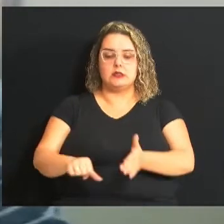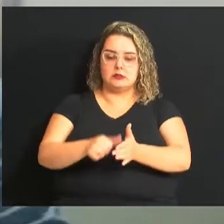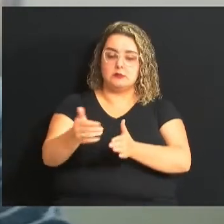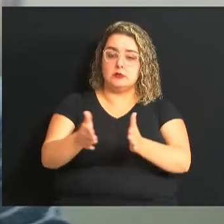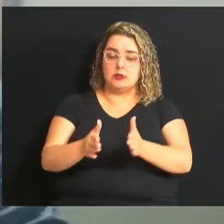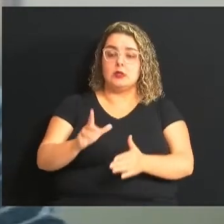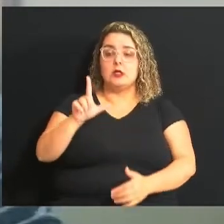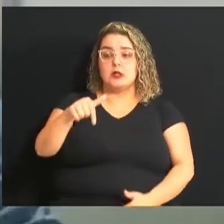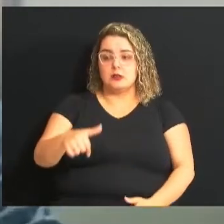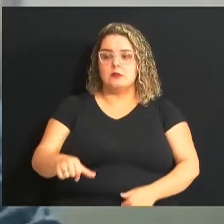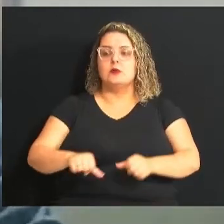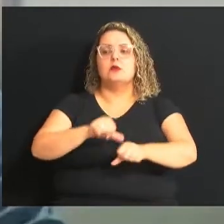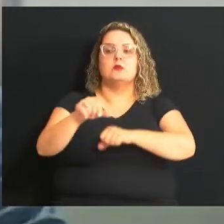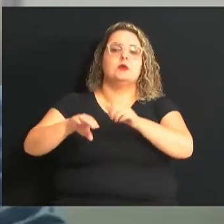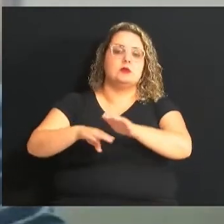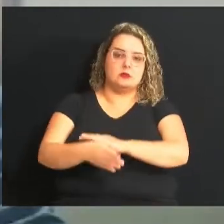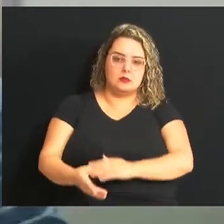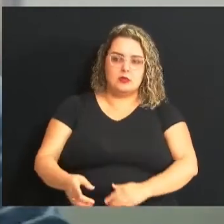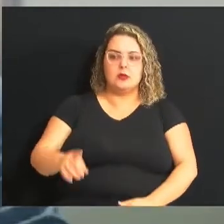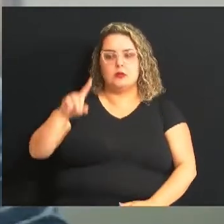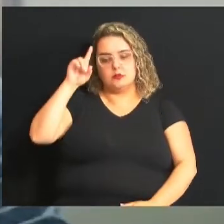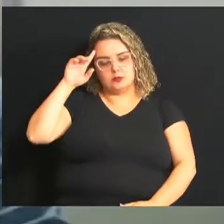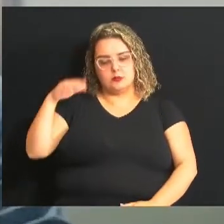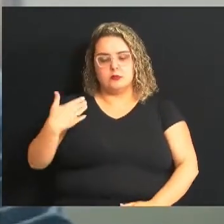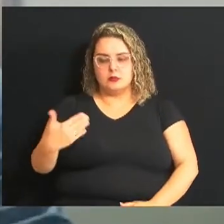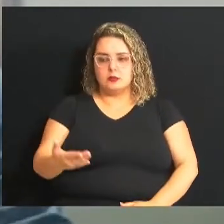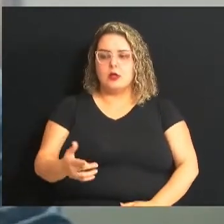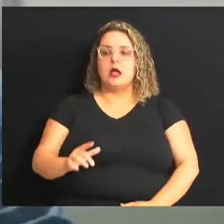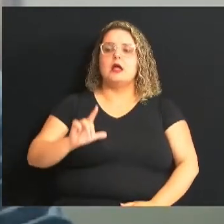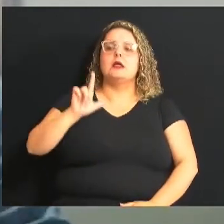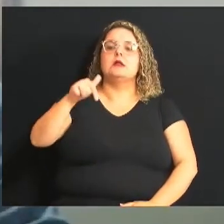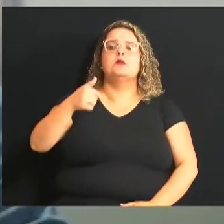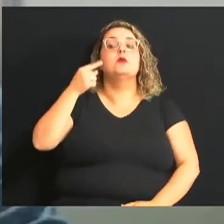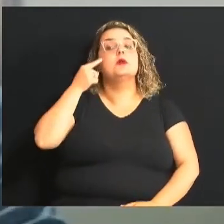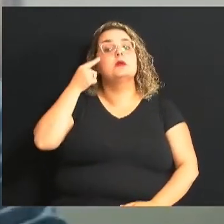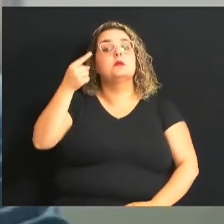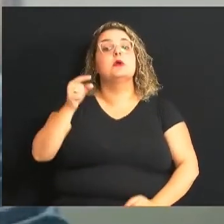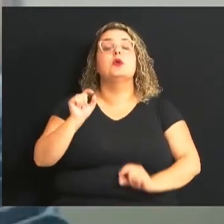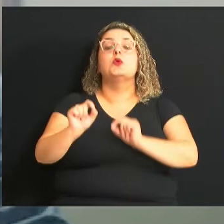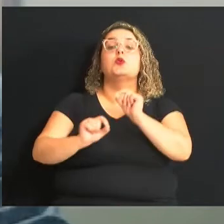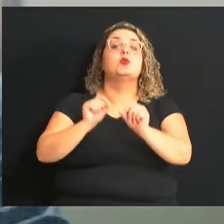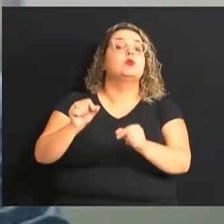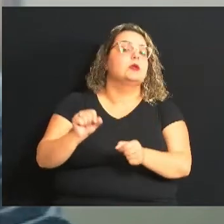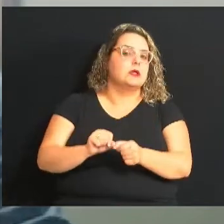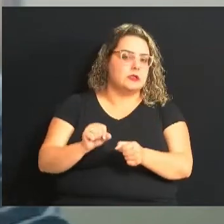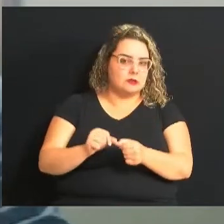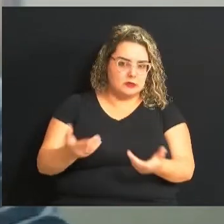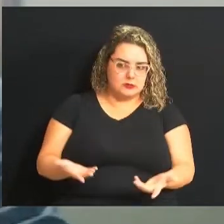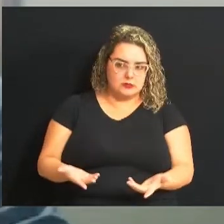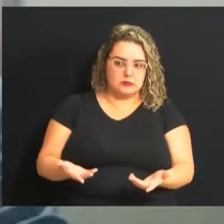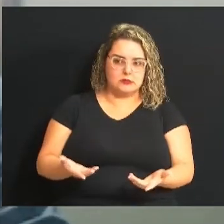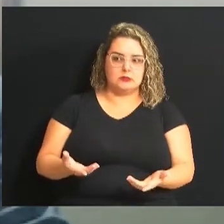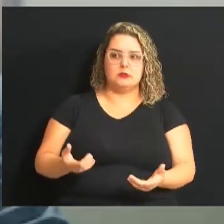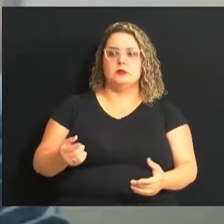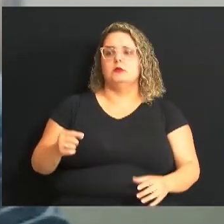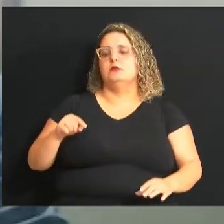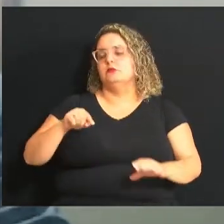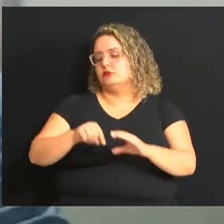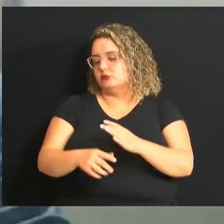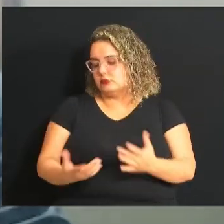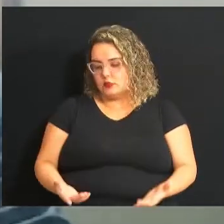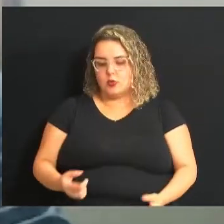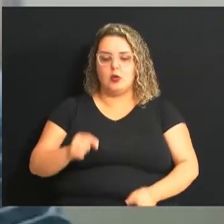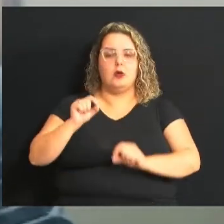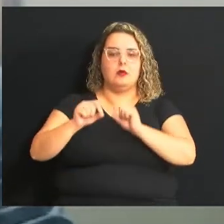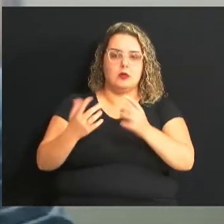que ela mudar o hábito, criar a frequência de ir, aí a gente começa a pensar no que ela está fazendo. Com relação à intensidade, com relação ao que, a